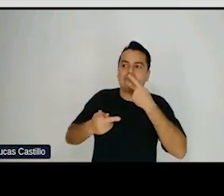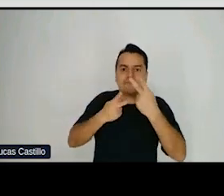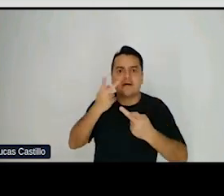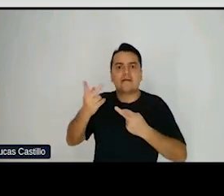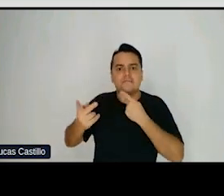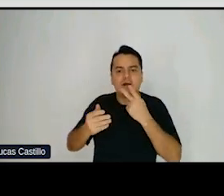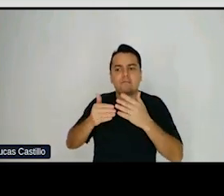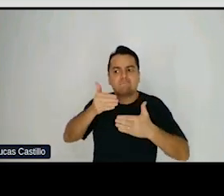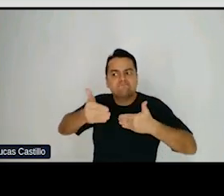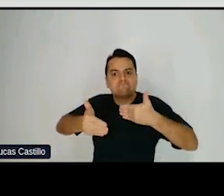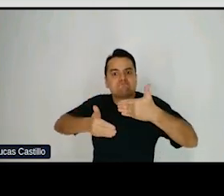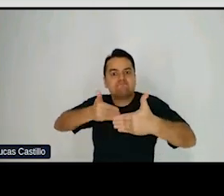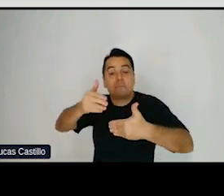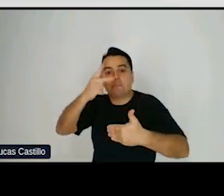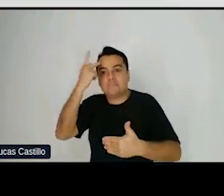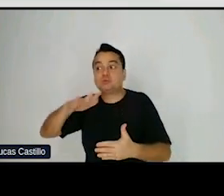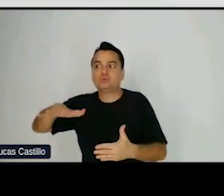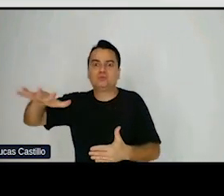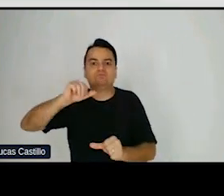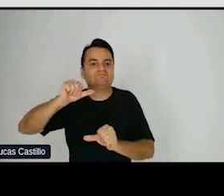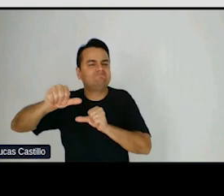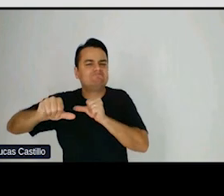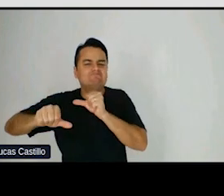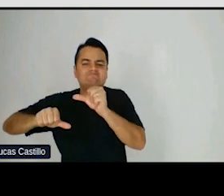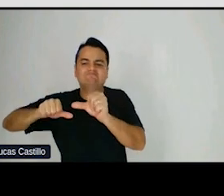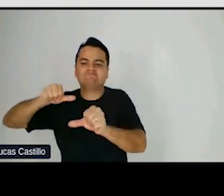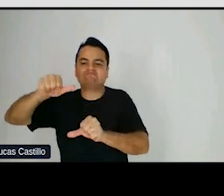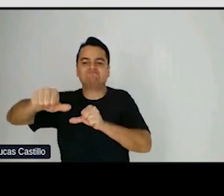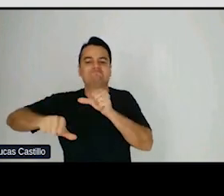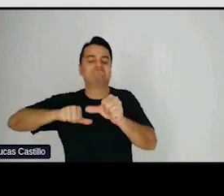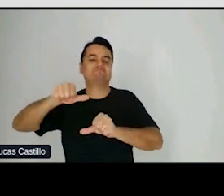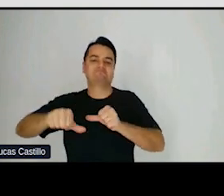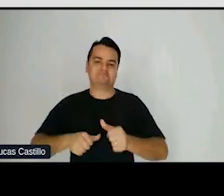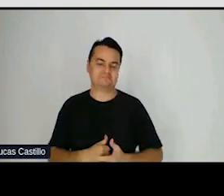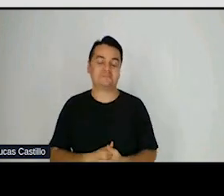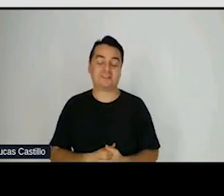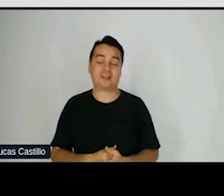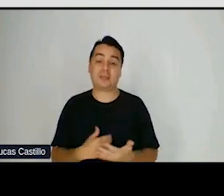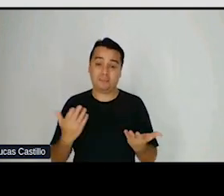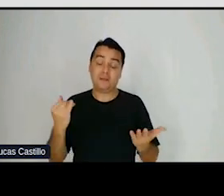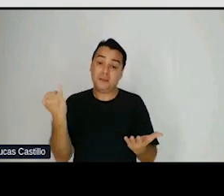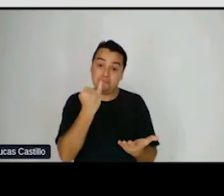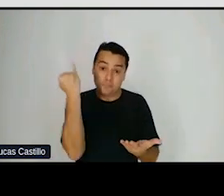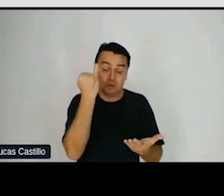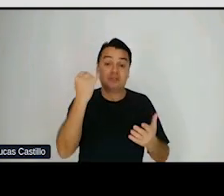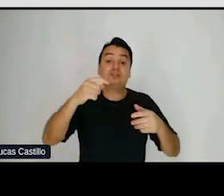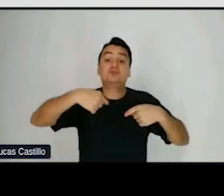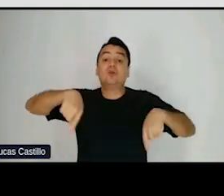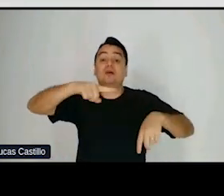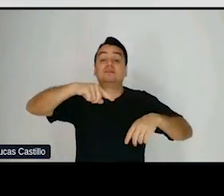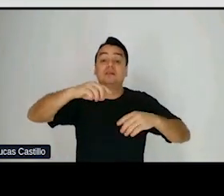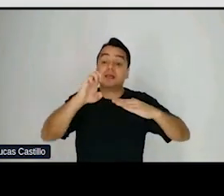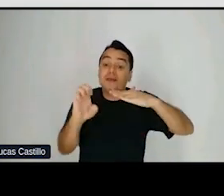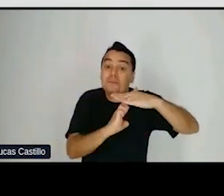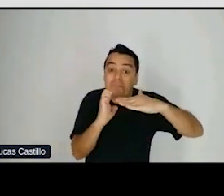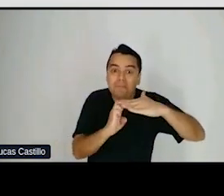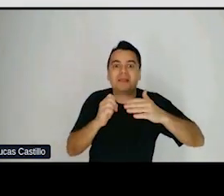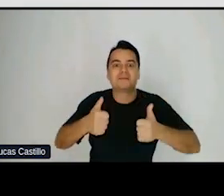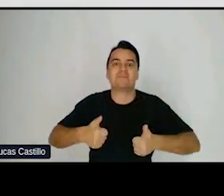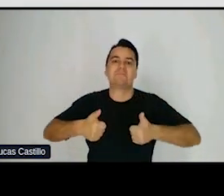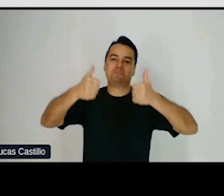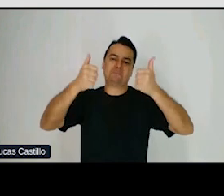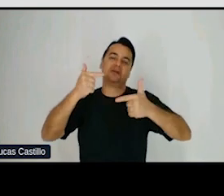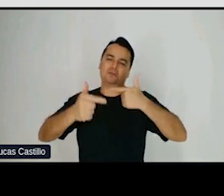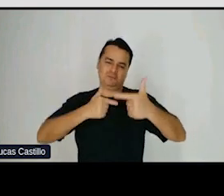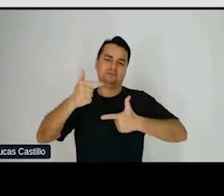é esse o nosso propósito, pensando em buscar esses melhores ambientes para se trabalhar. Perfeito.